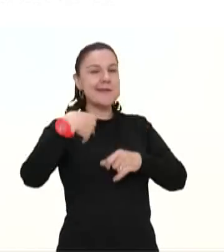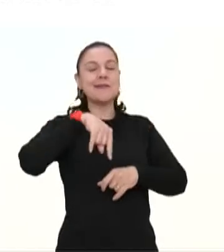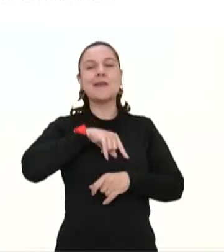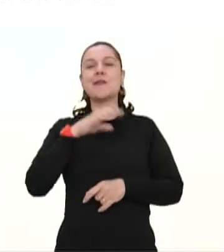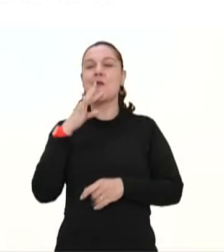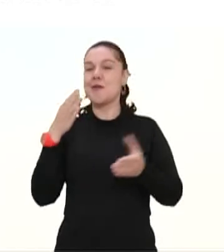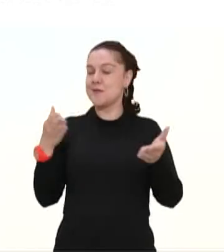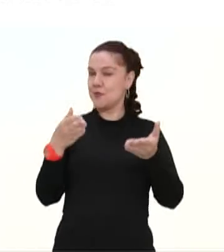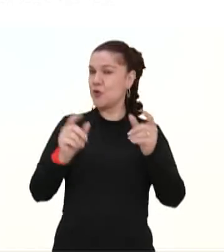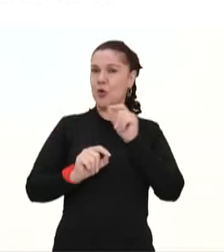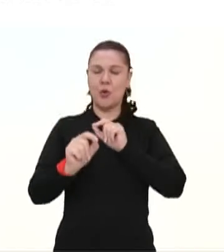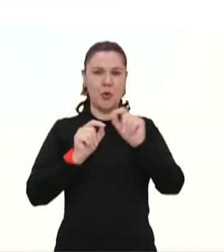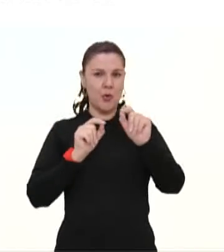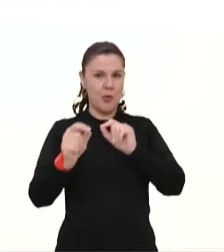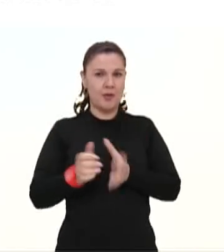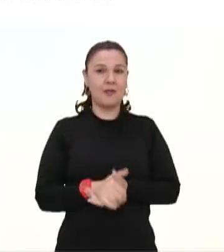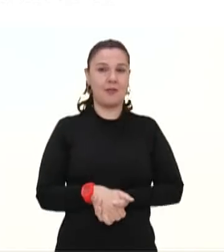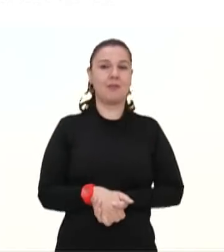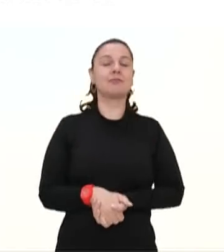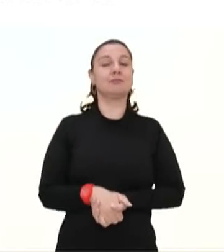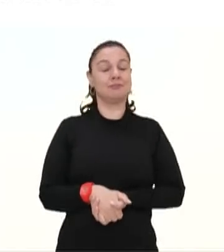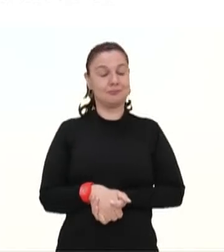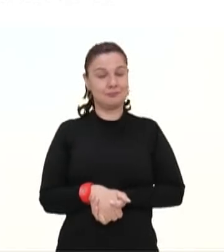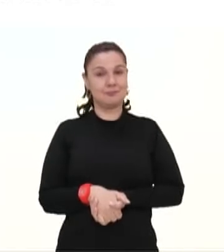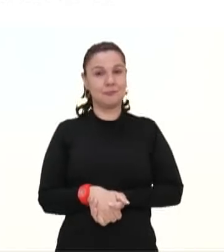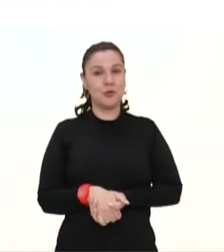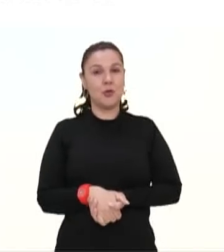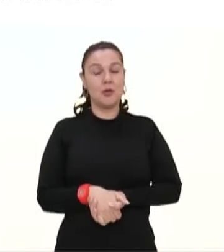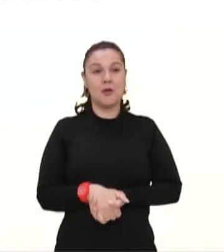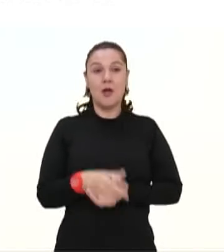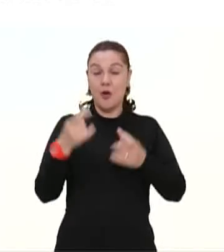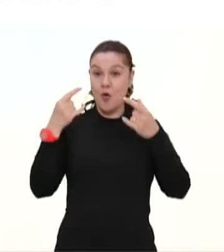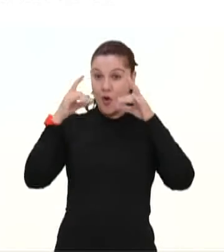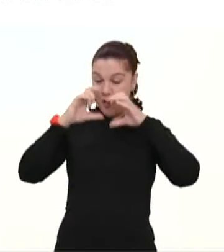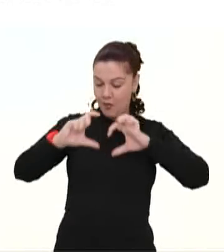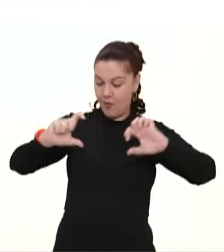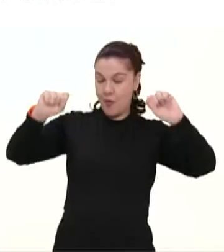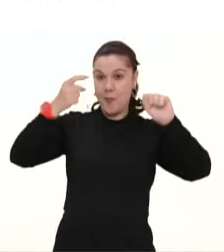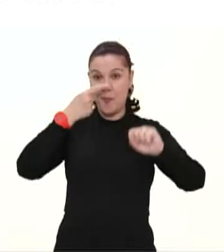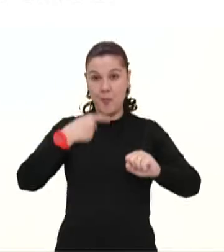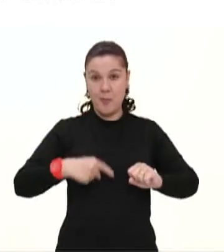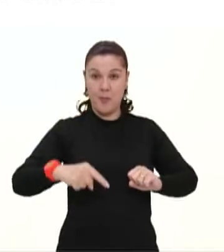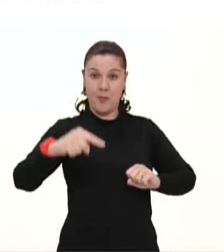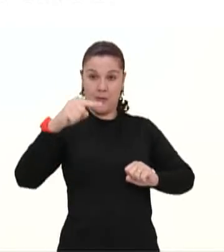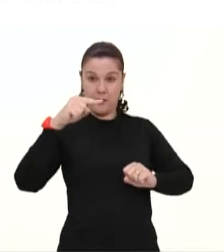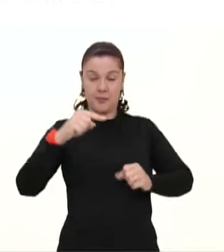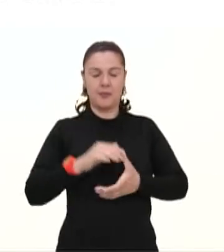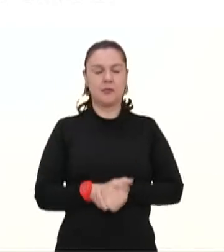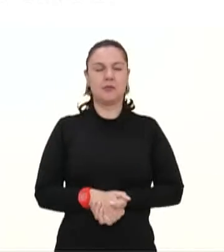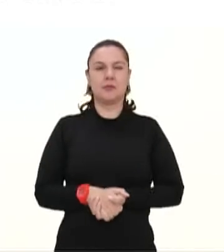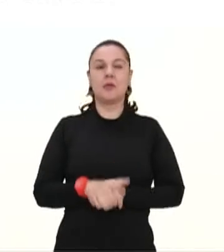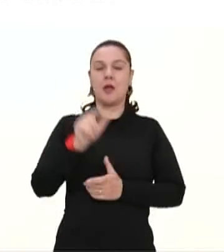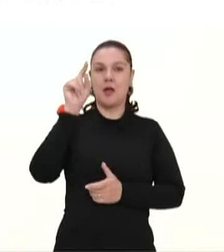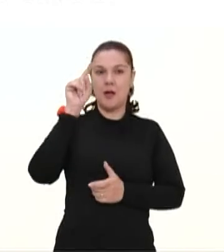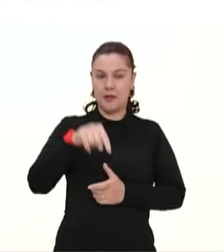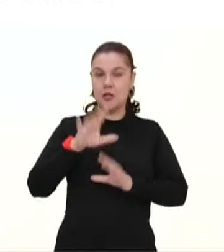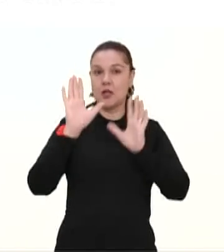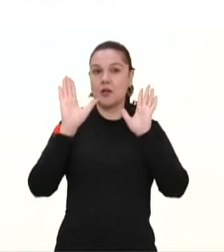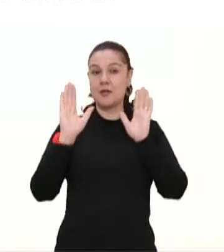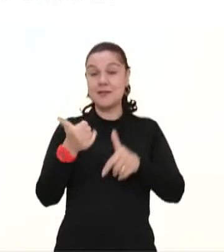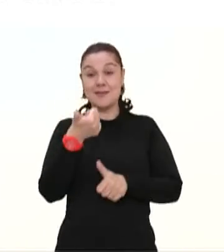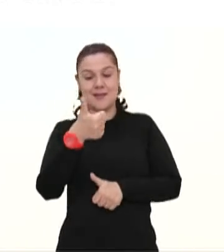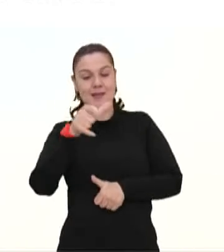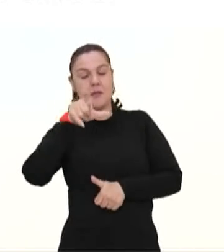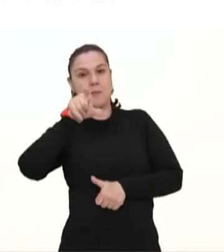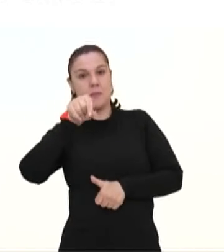temos aqui no cotidiano, não é verdade? O mamute, gente, ele viveu aqui e ele está extinto há